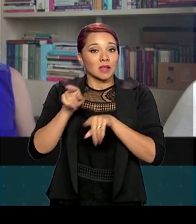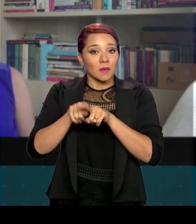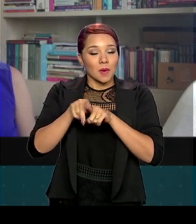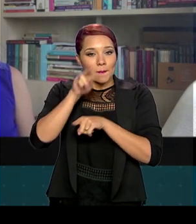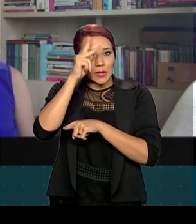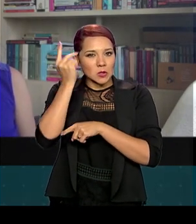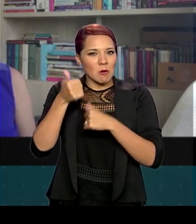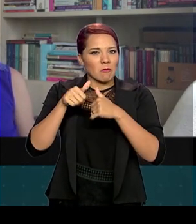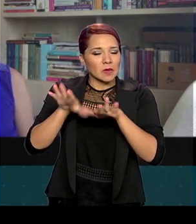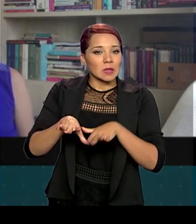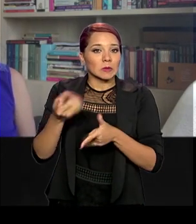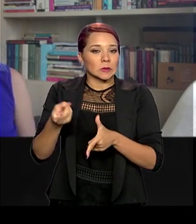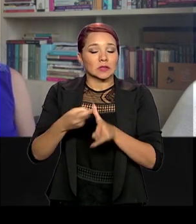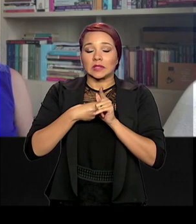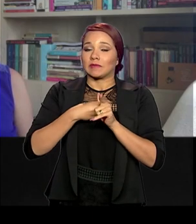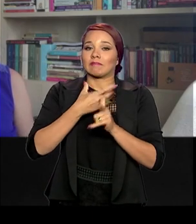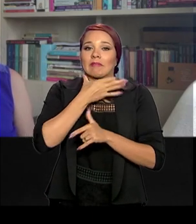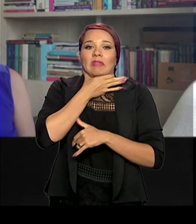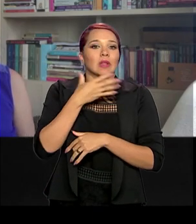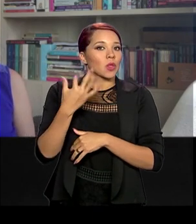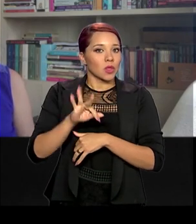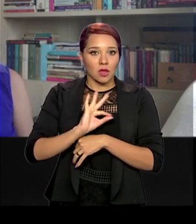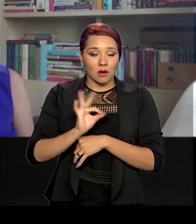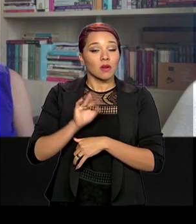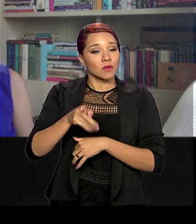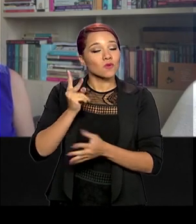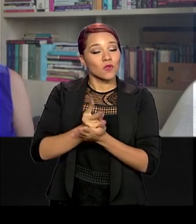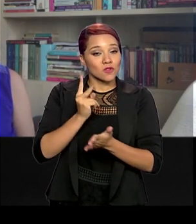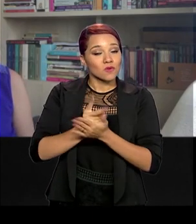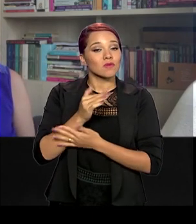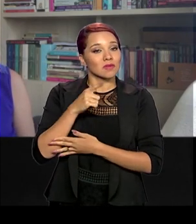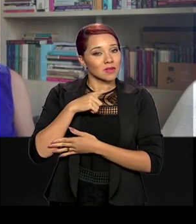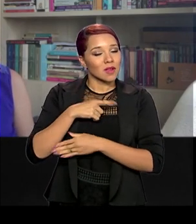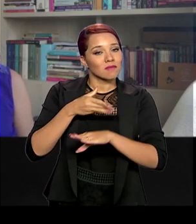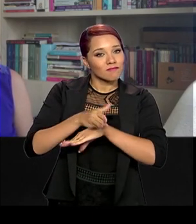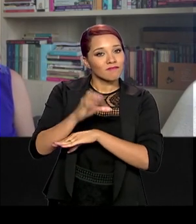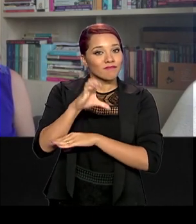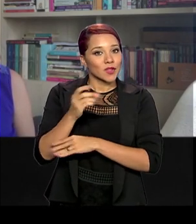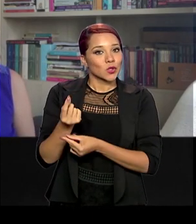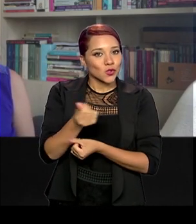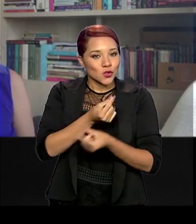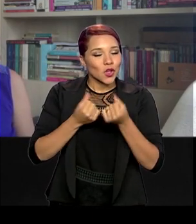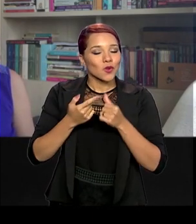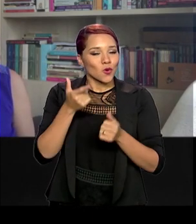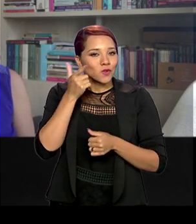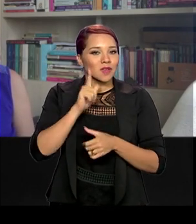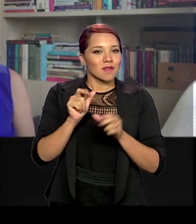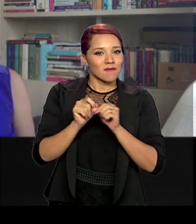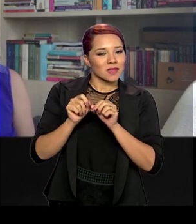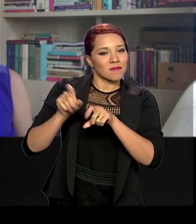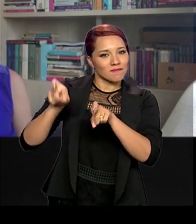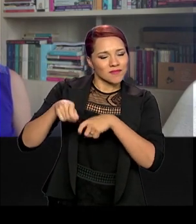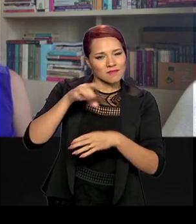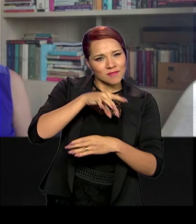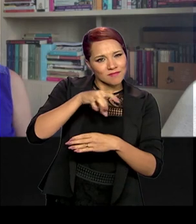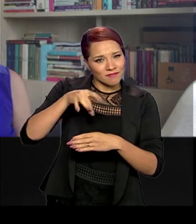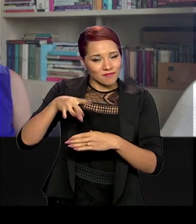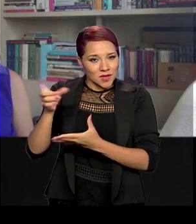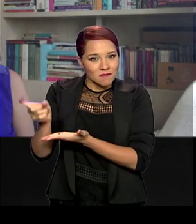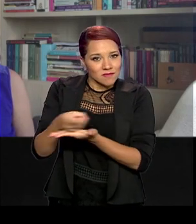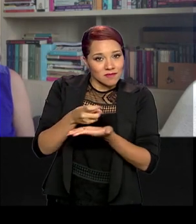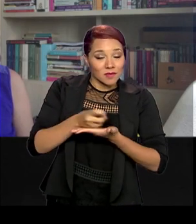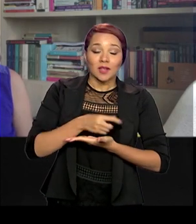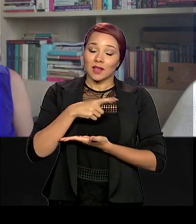fiquem inadimplentes, para elas continuarem tendo acesso a crédito e a produzir essas safras que nós temos